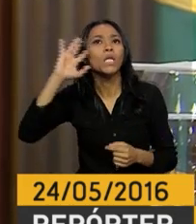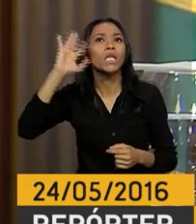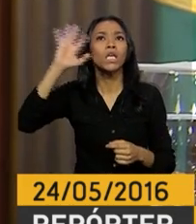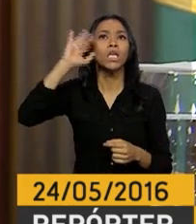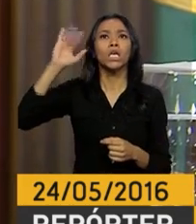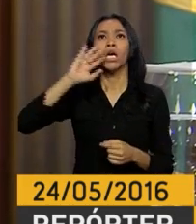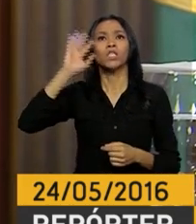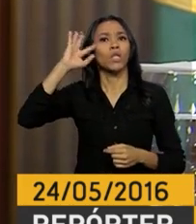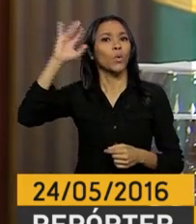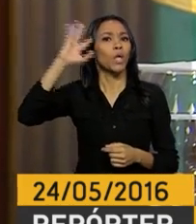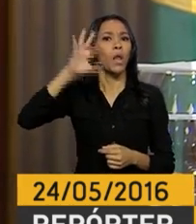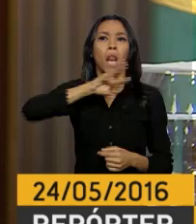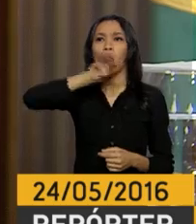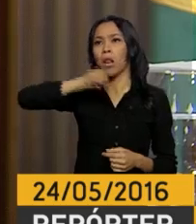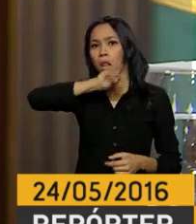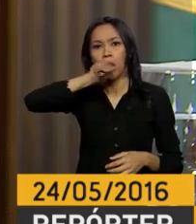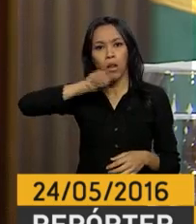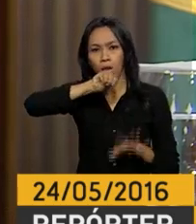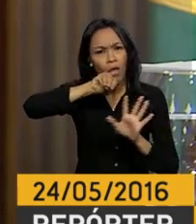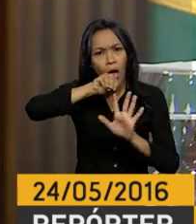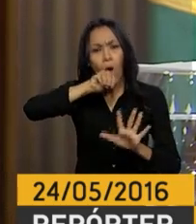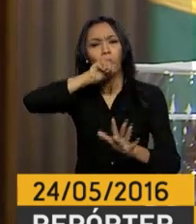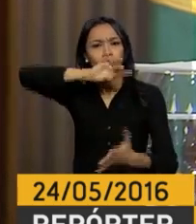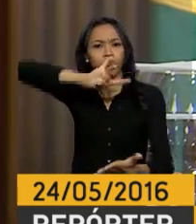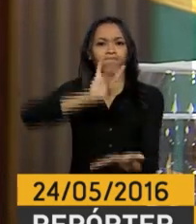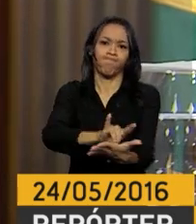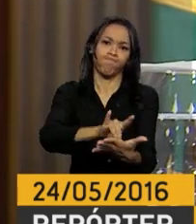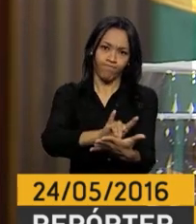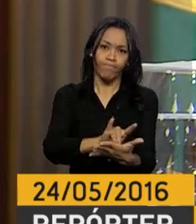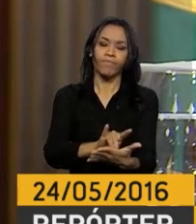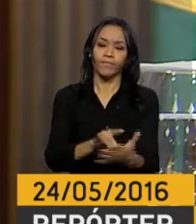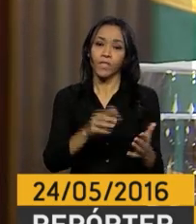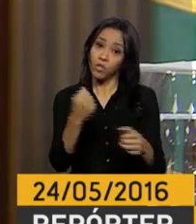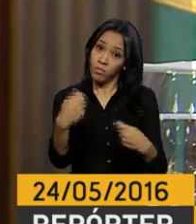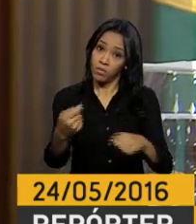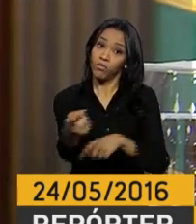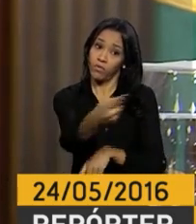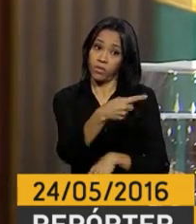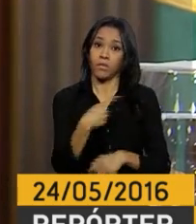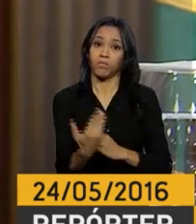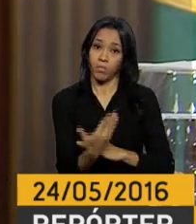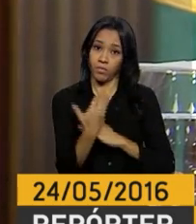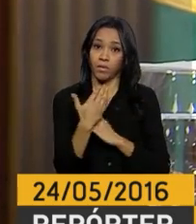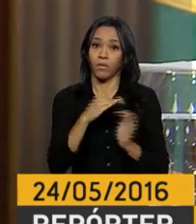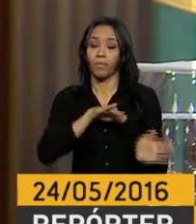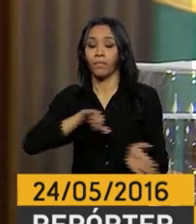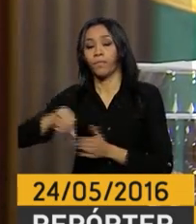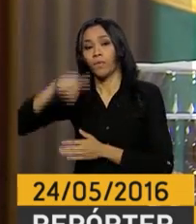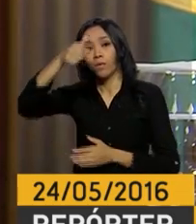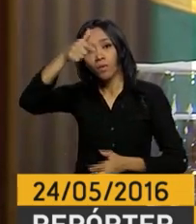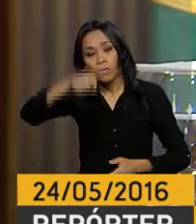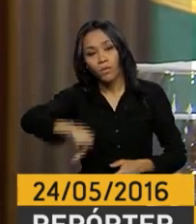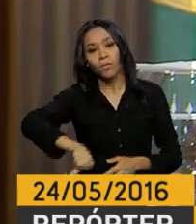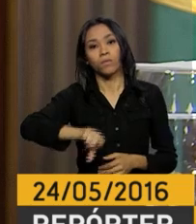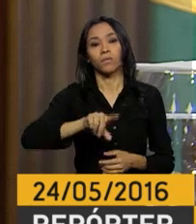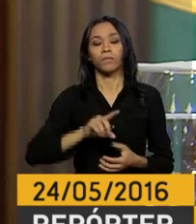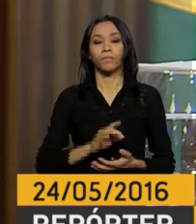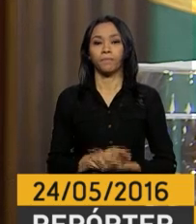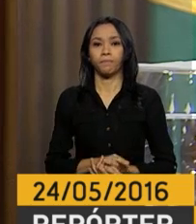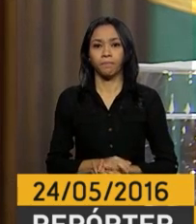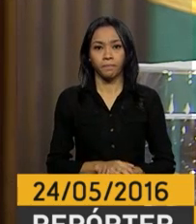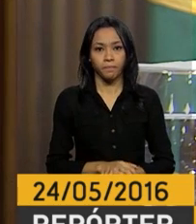E para concretizá-la, eu preciso dos senhores. Um segundo ponto, se me permite ainda nesta preambular, não é?